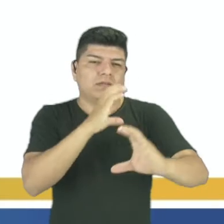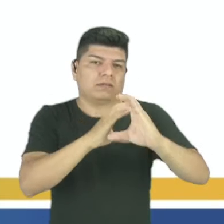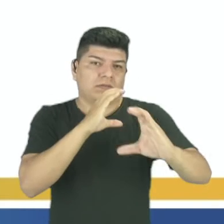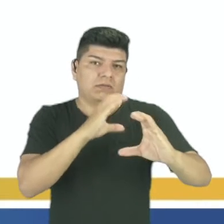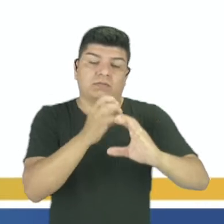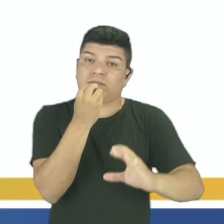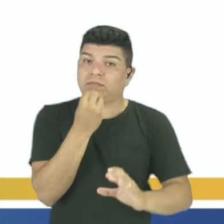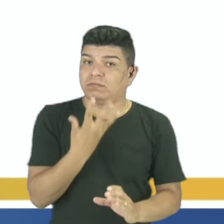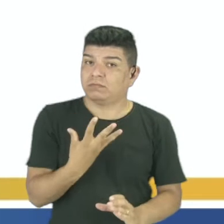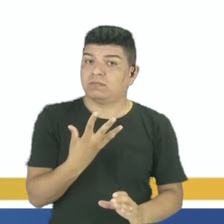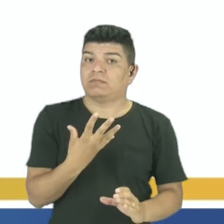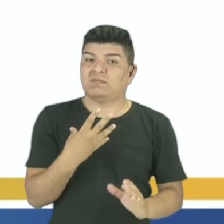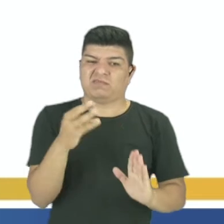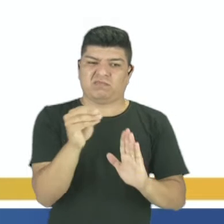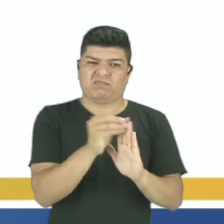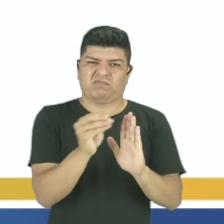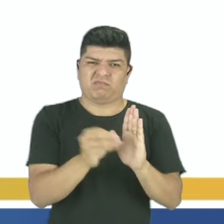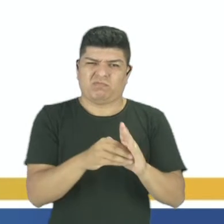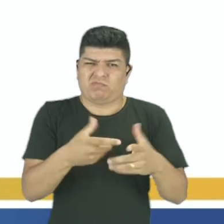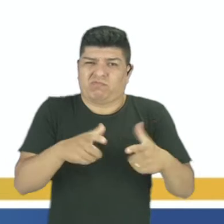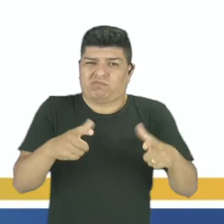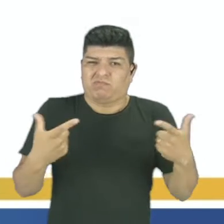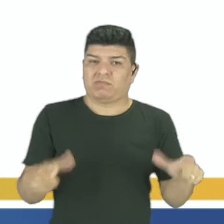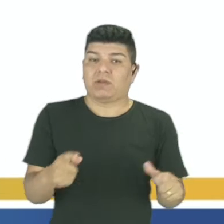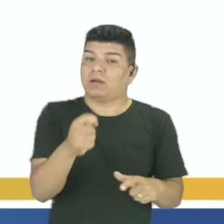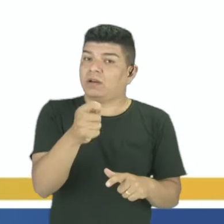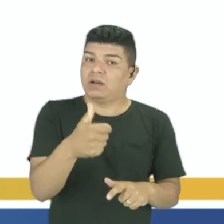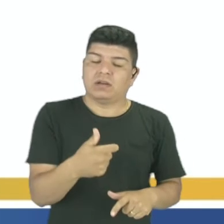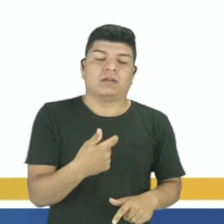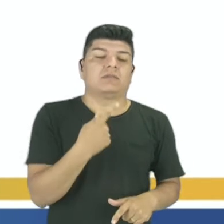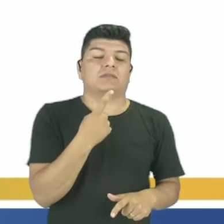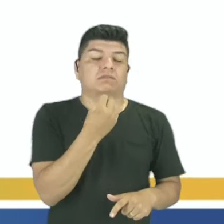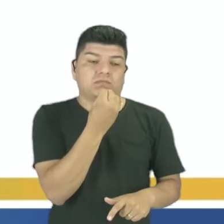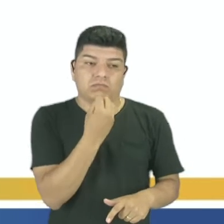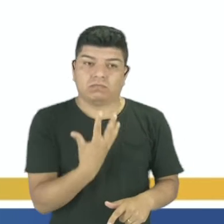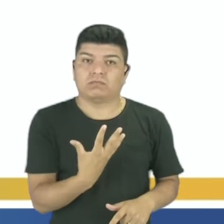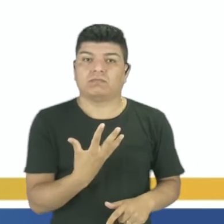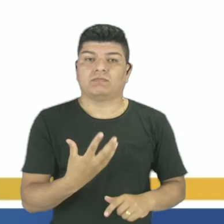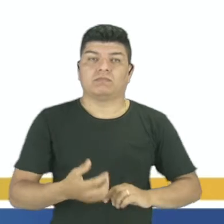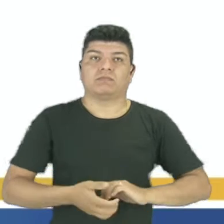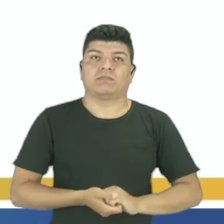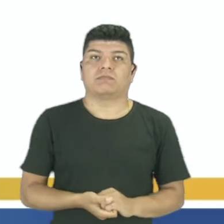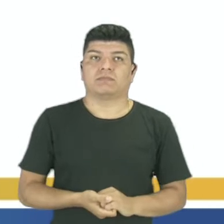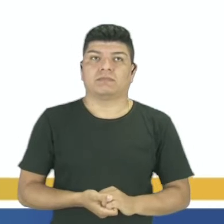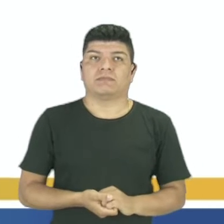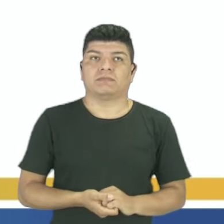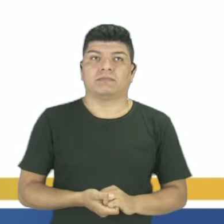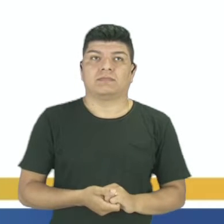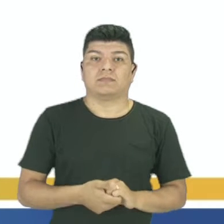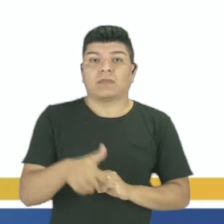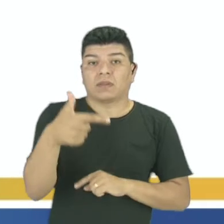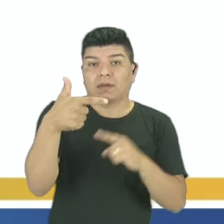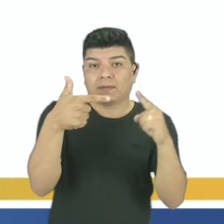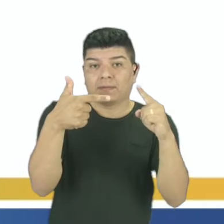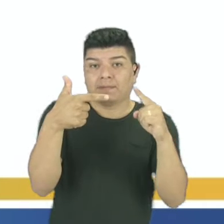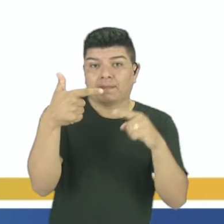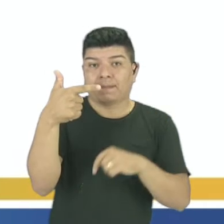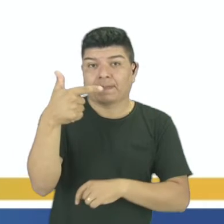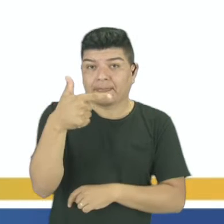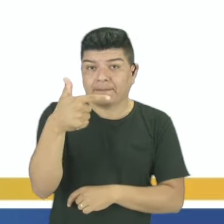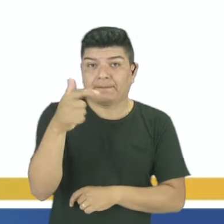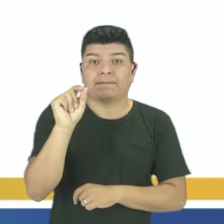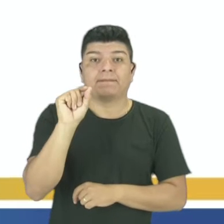efeito. Muito conteúdo pode ser pouco interessante. A nossa